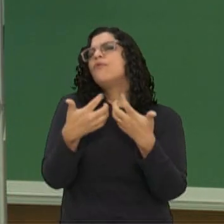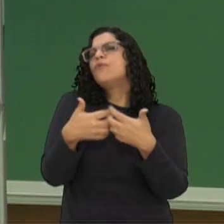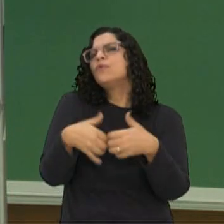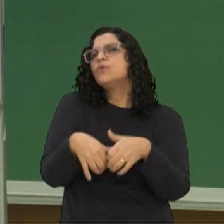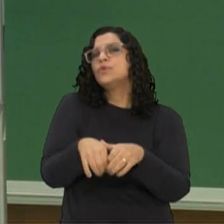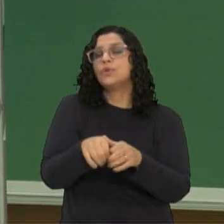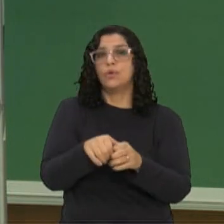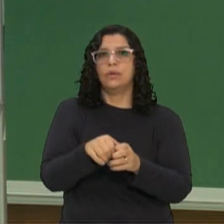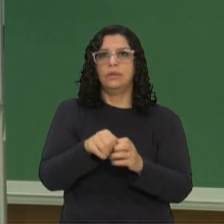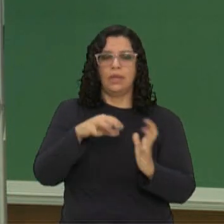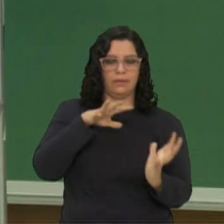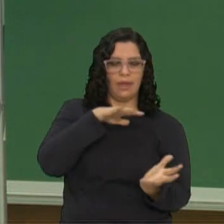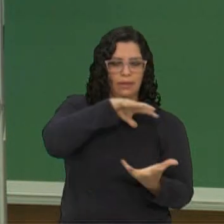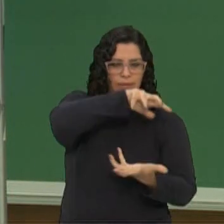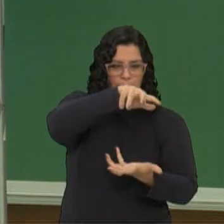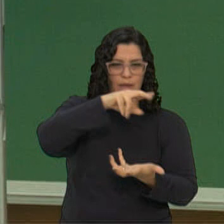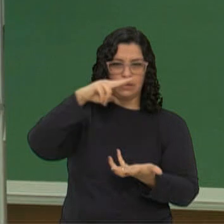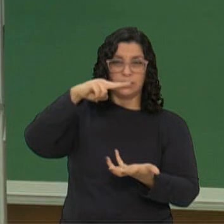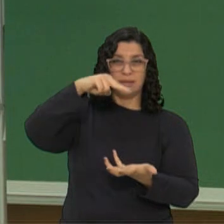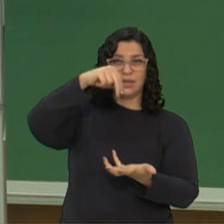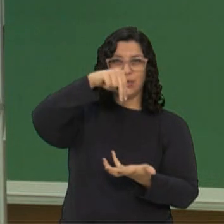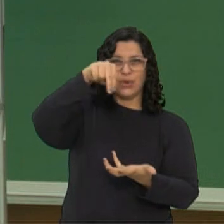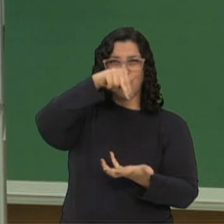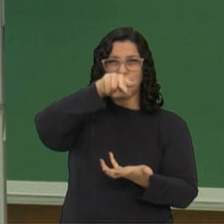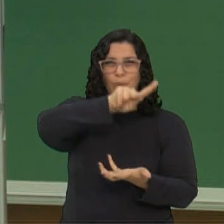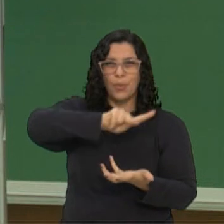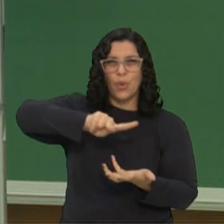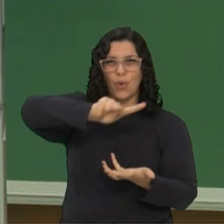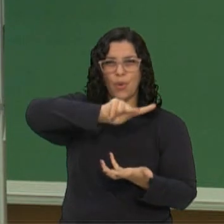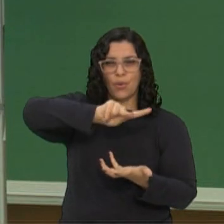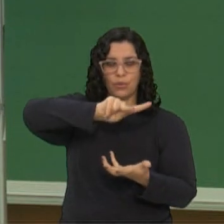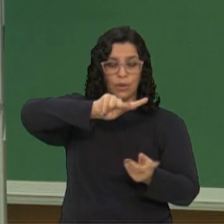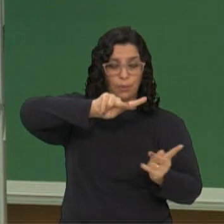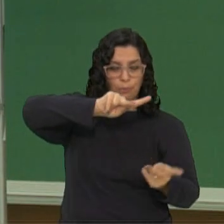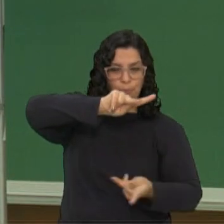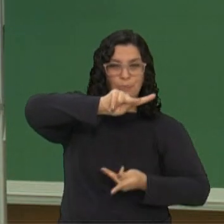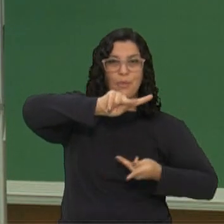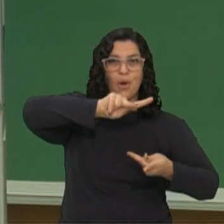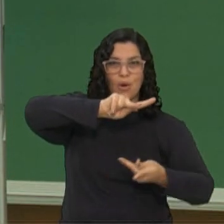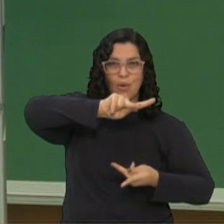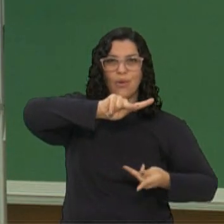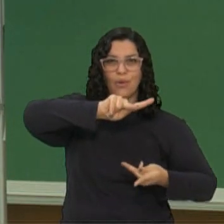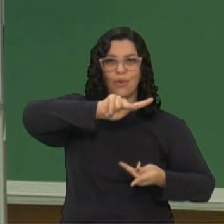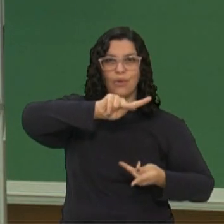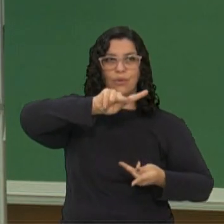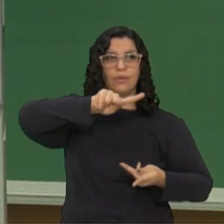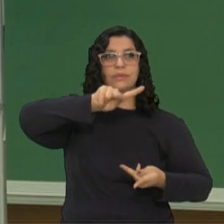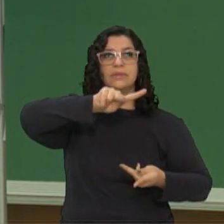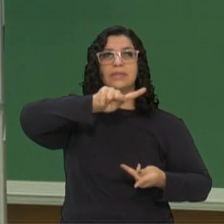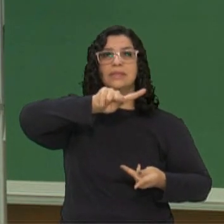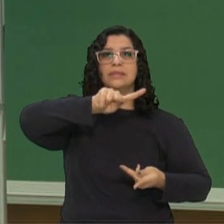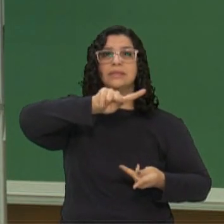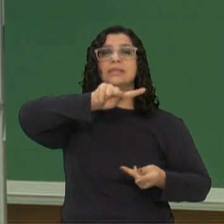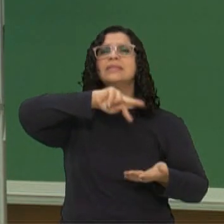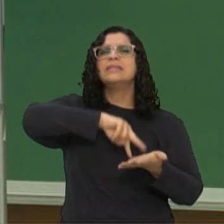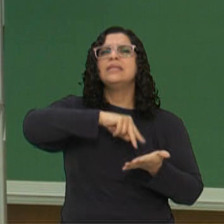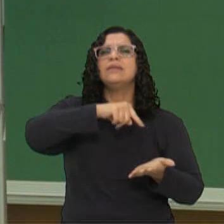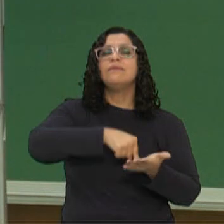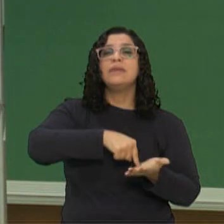Polo Norte, né? Polo Norte geográfico corresponde ao Polo Sul